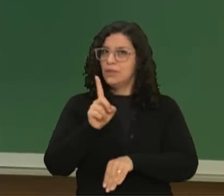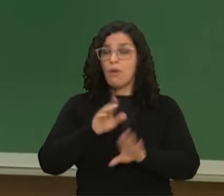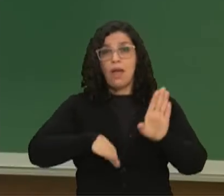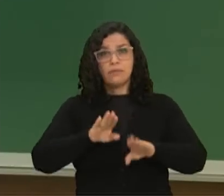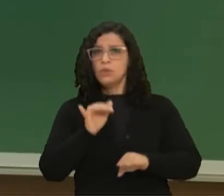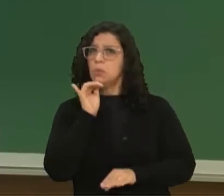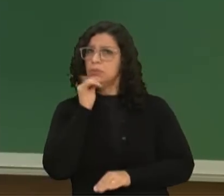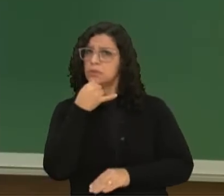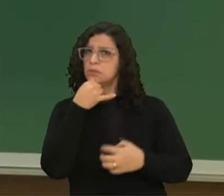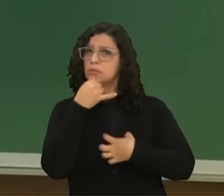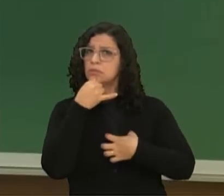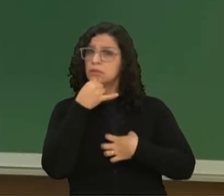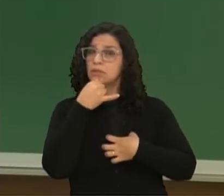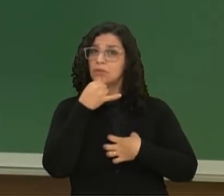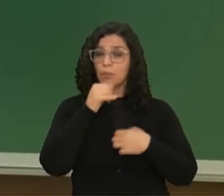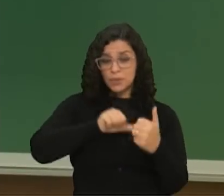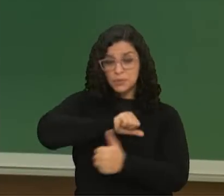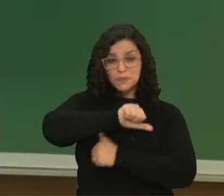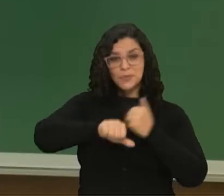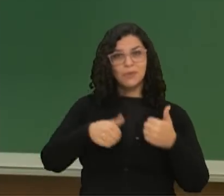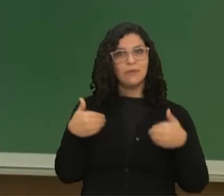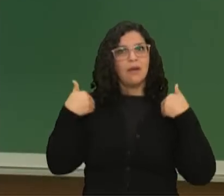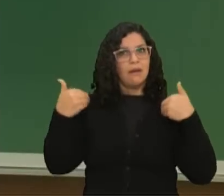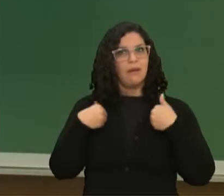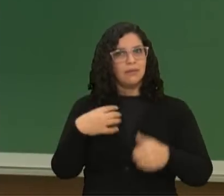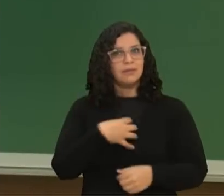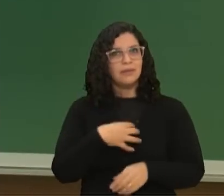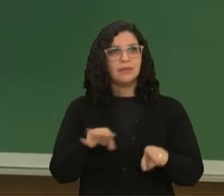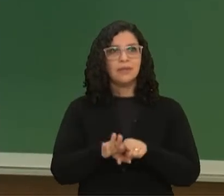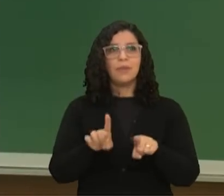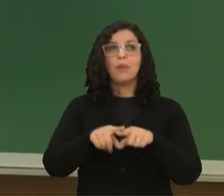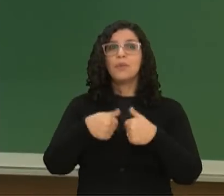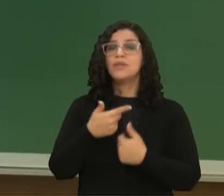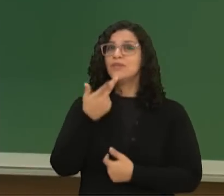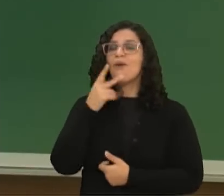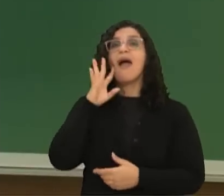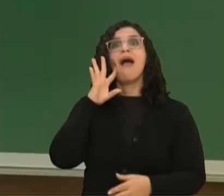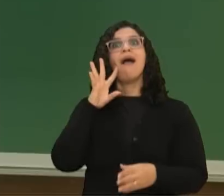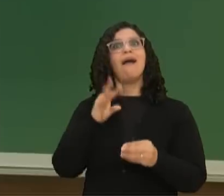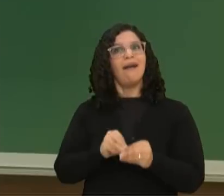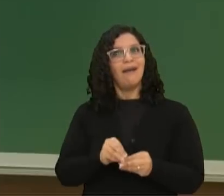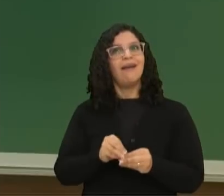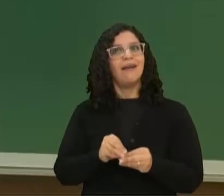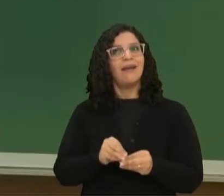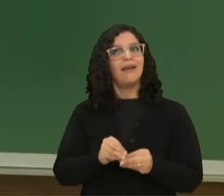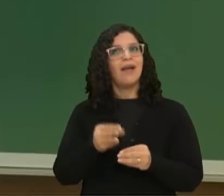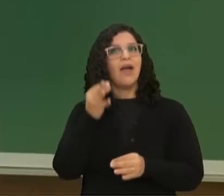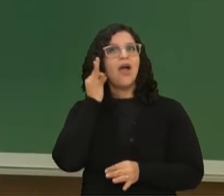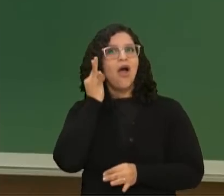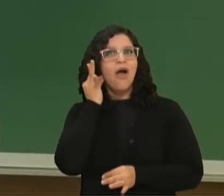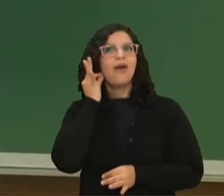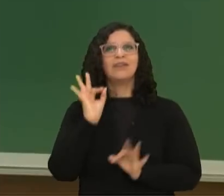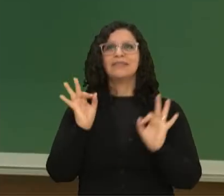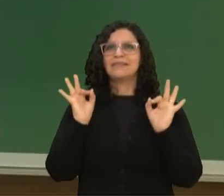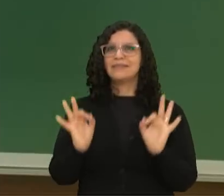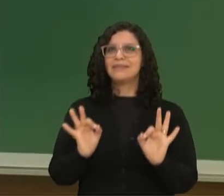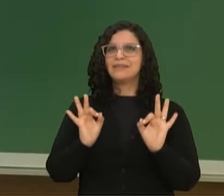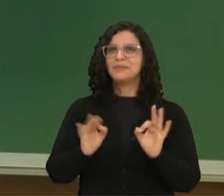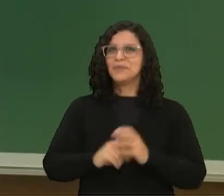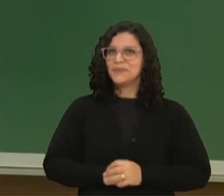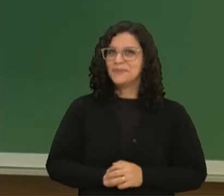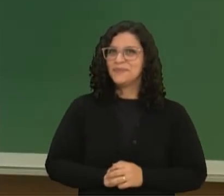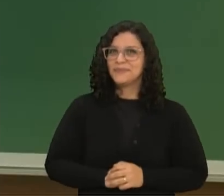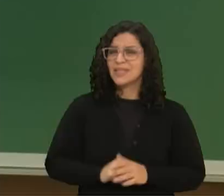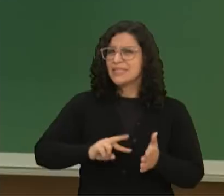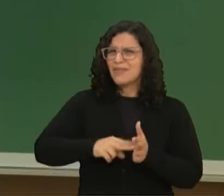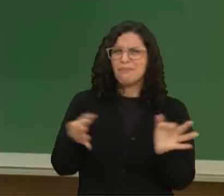de tristeza, mas também temos momentos de alegria. E aí, ele entende isso e diz, that's great, que